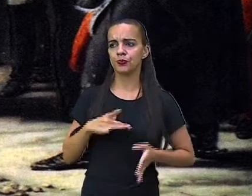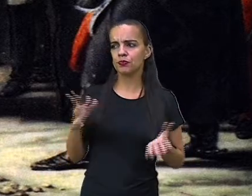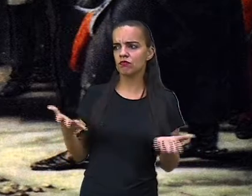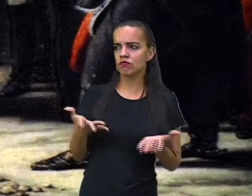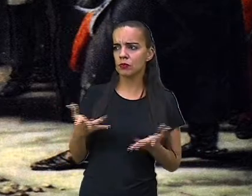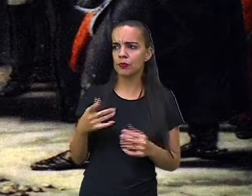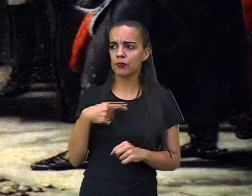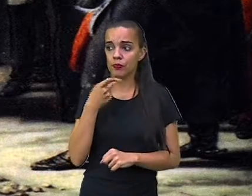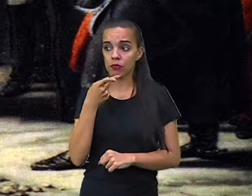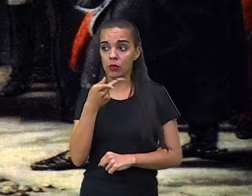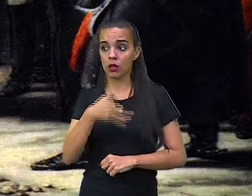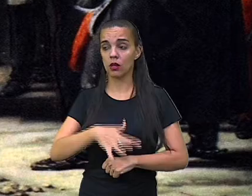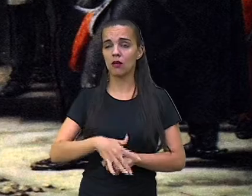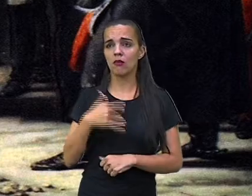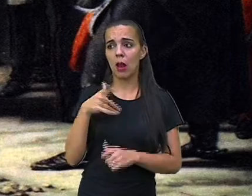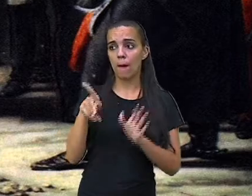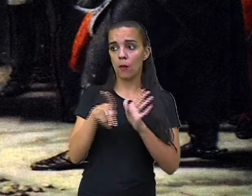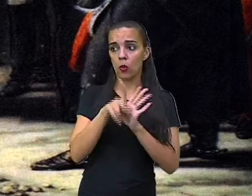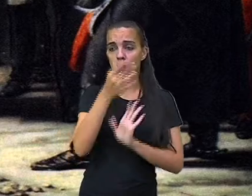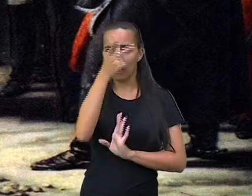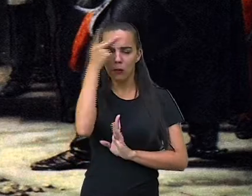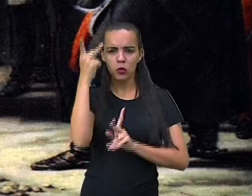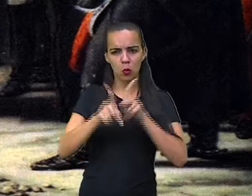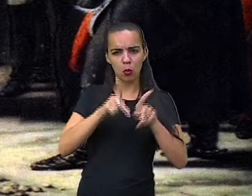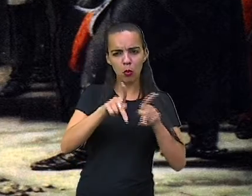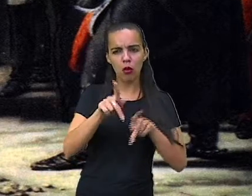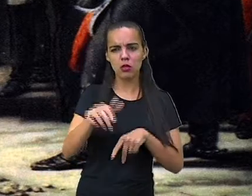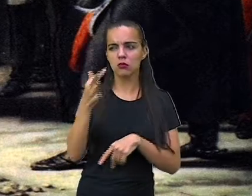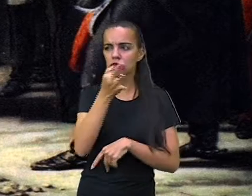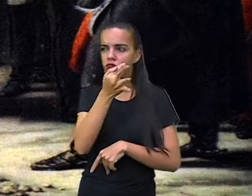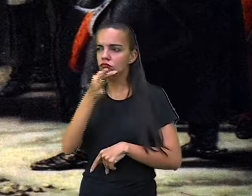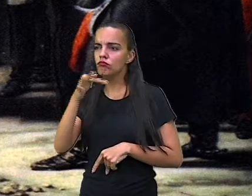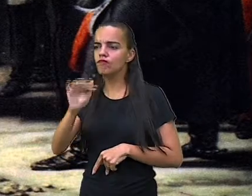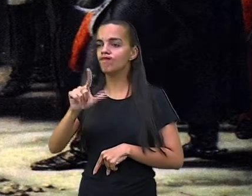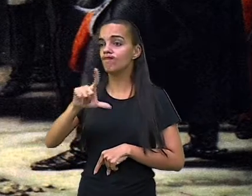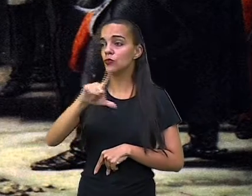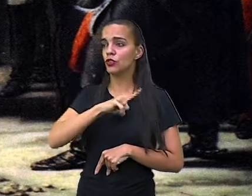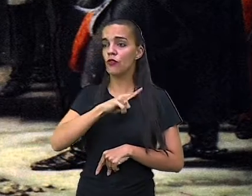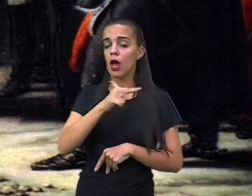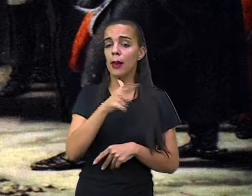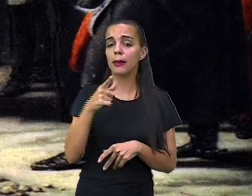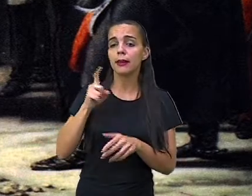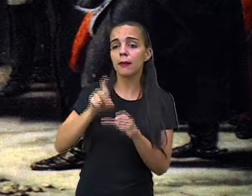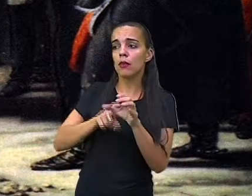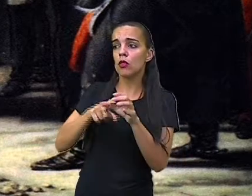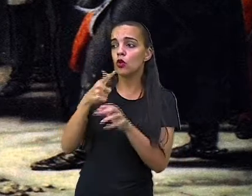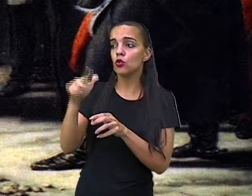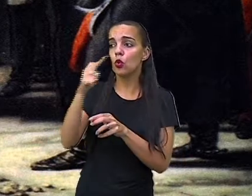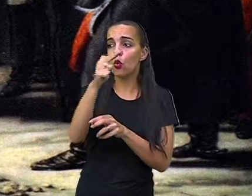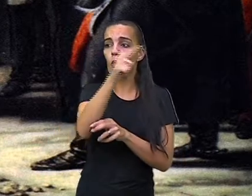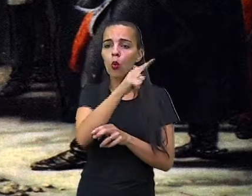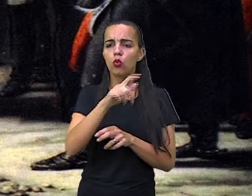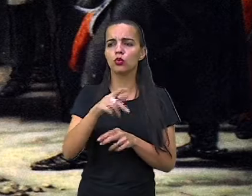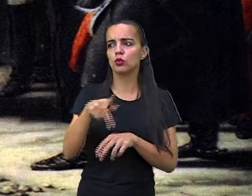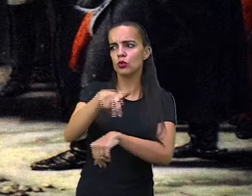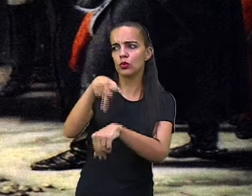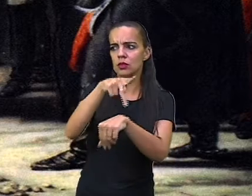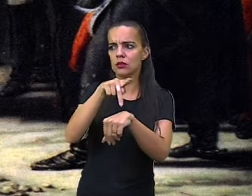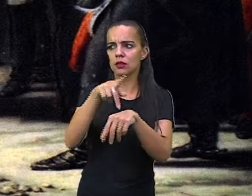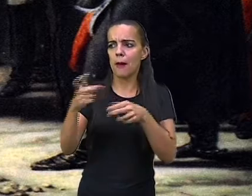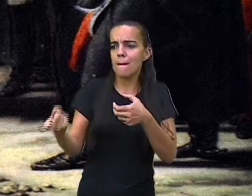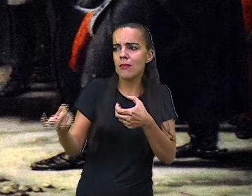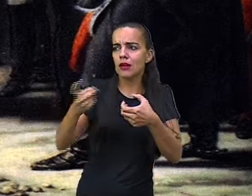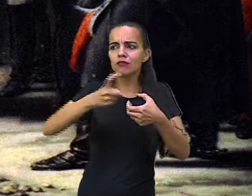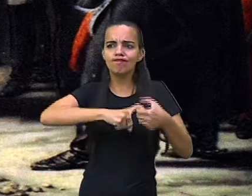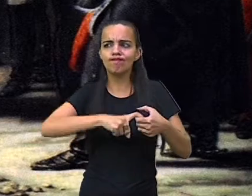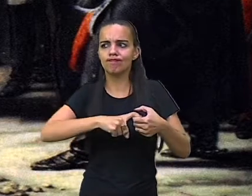de Cavour, da França, defendia que as fronteiras de todos os países deveriam retornar tal